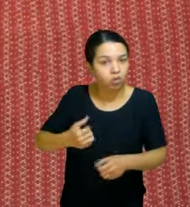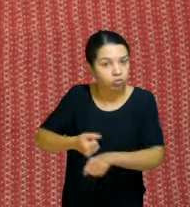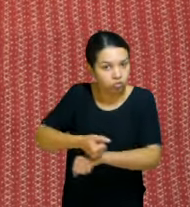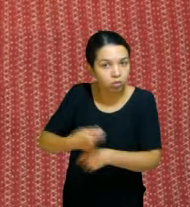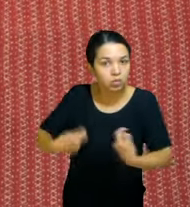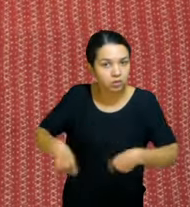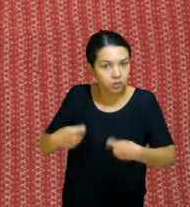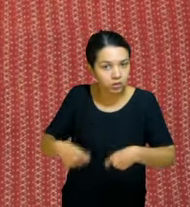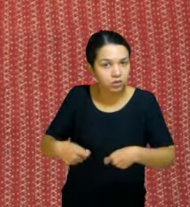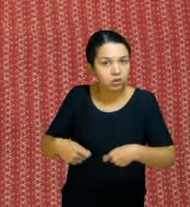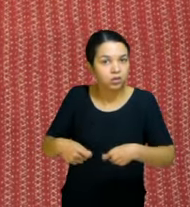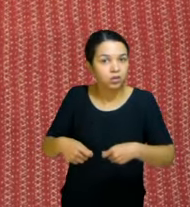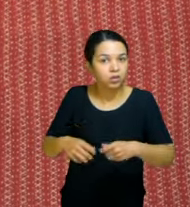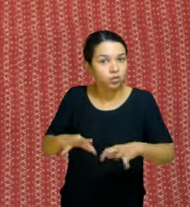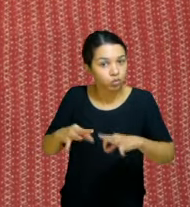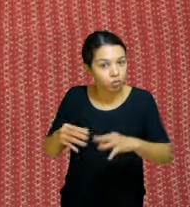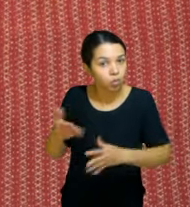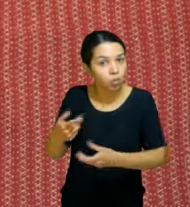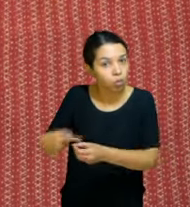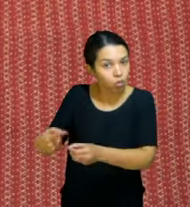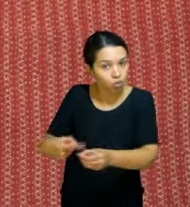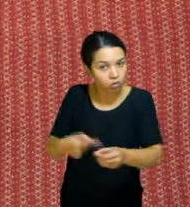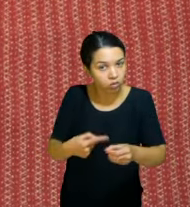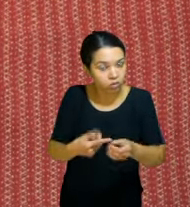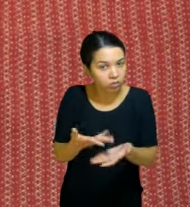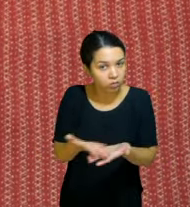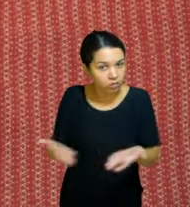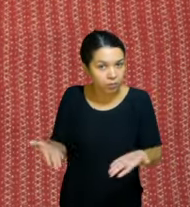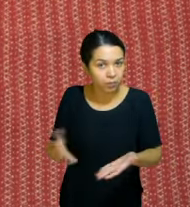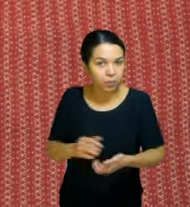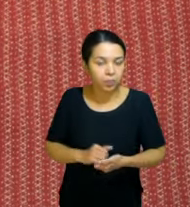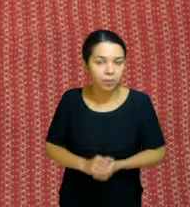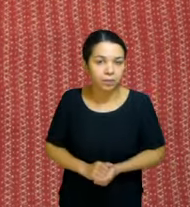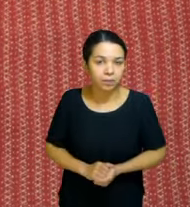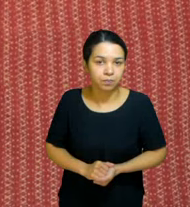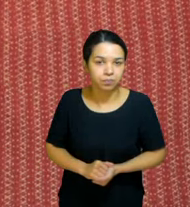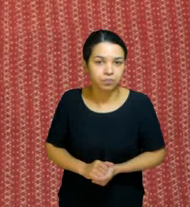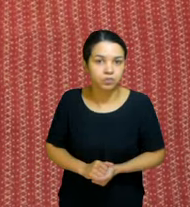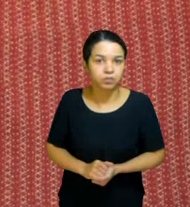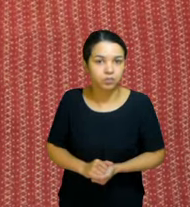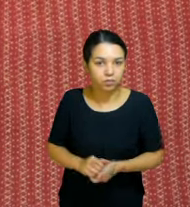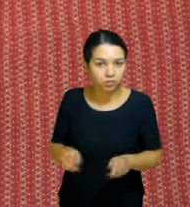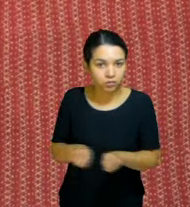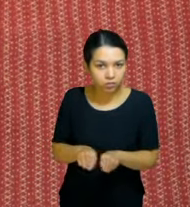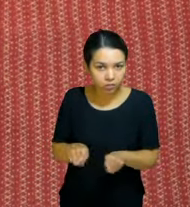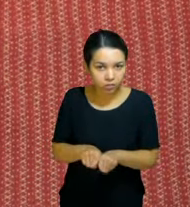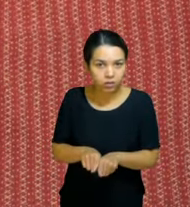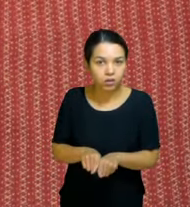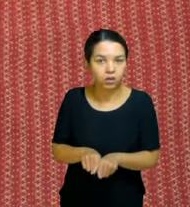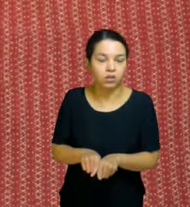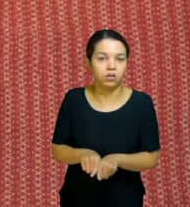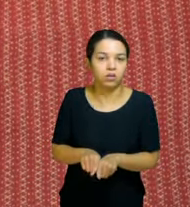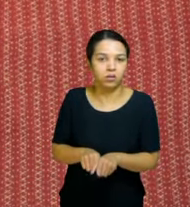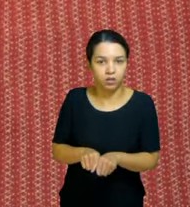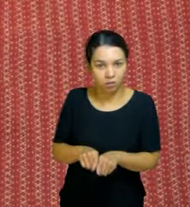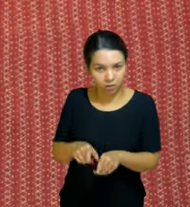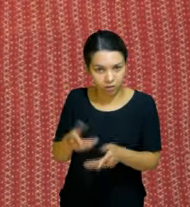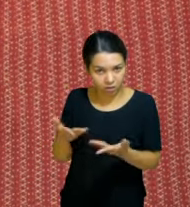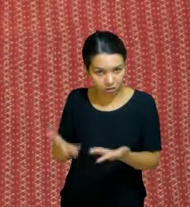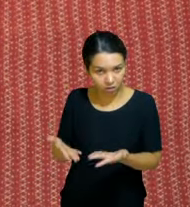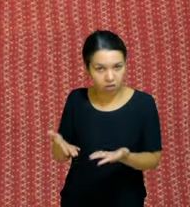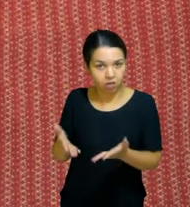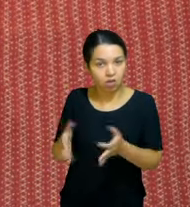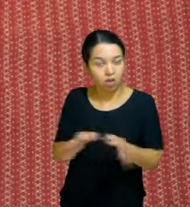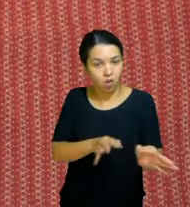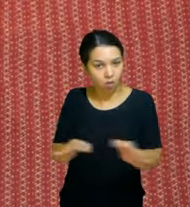tudo isso fez com que os municípios, infelizmente, tivessem aí uma parcela bem complicada na questão da